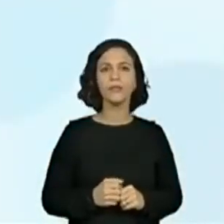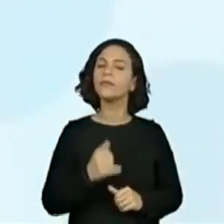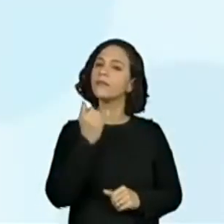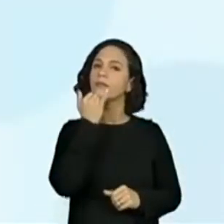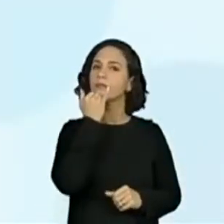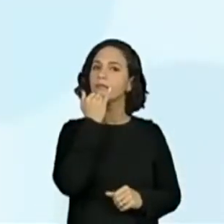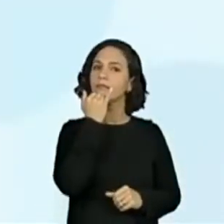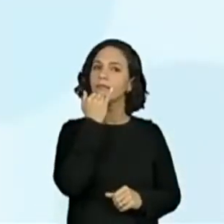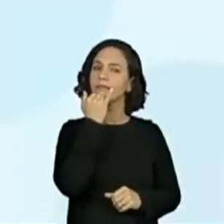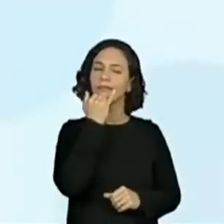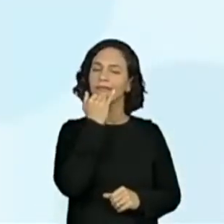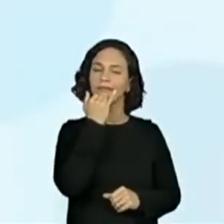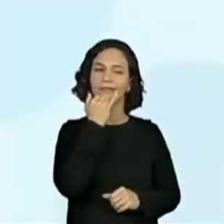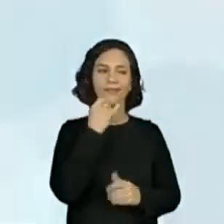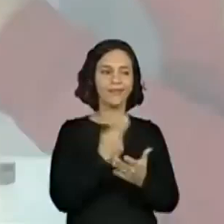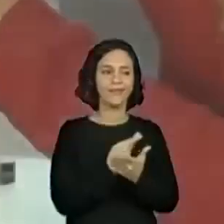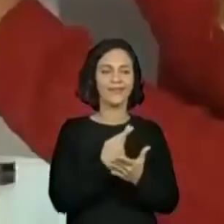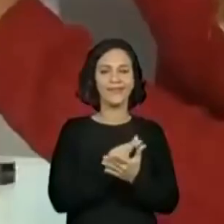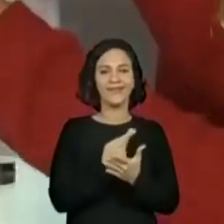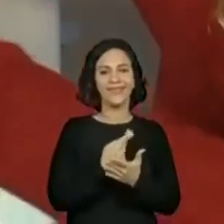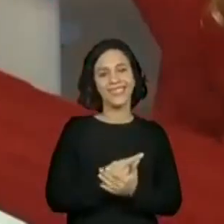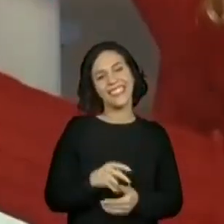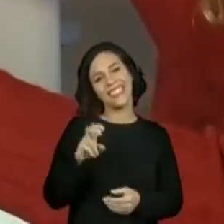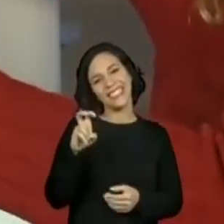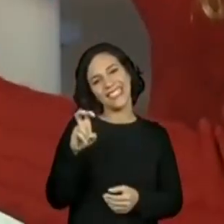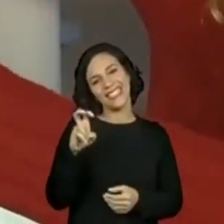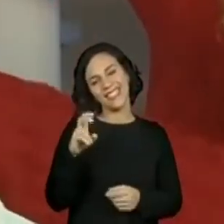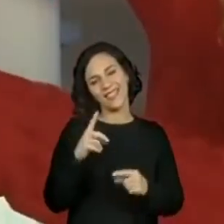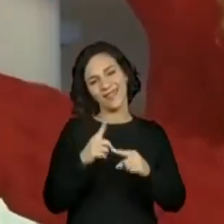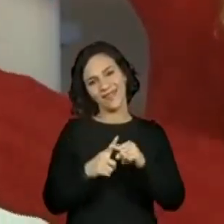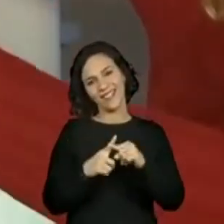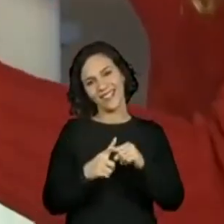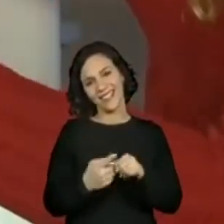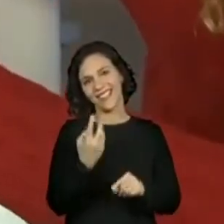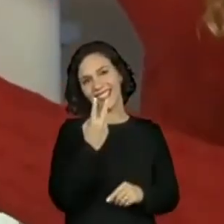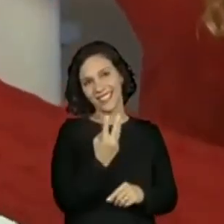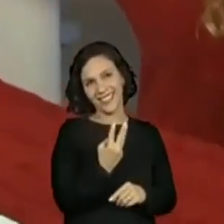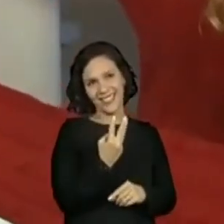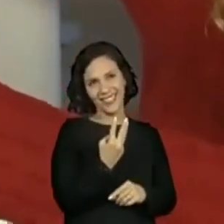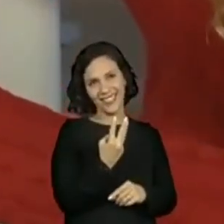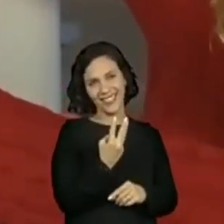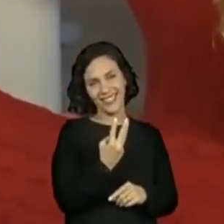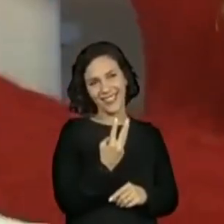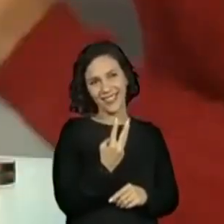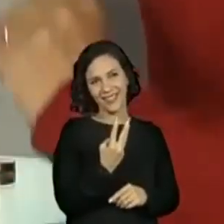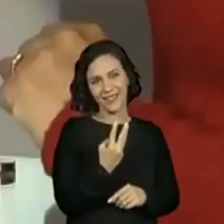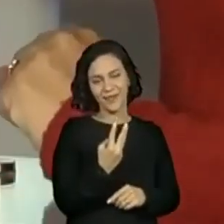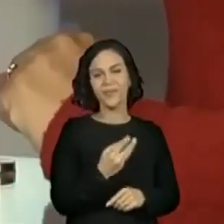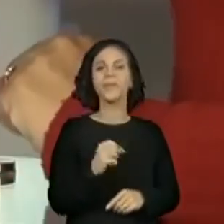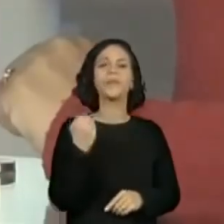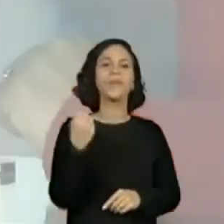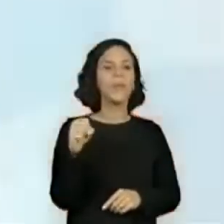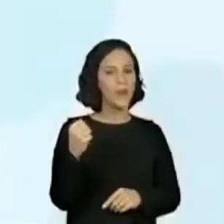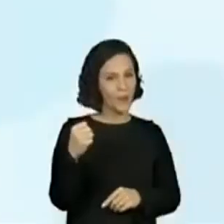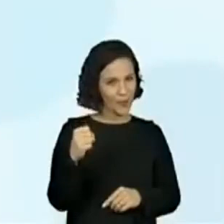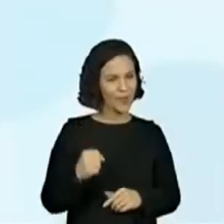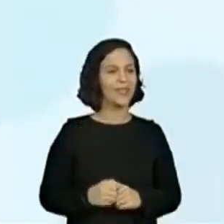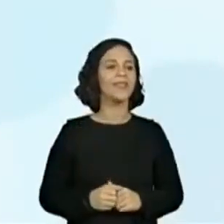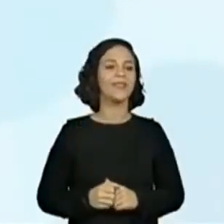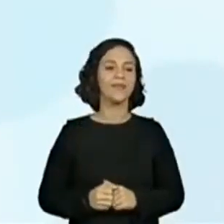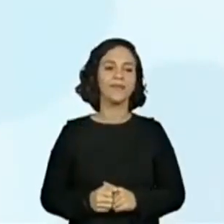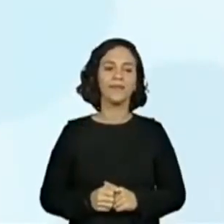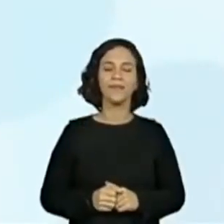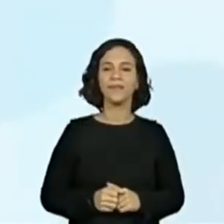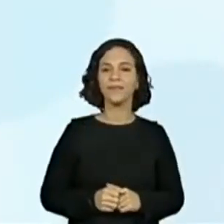Desculpa, 5 mais 3 é igual a 8. Eu já coloquei até certo ali. 5 mais 3. Igual a 8,